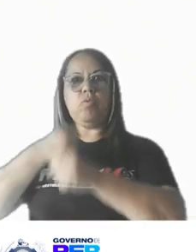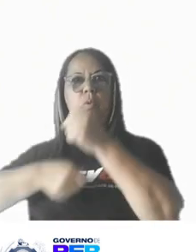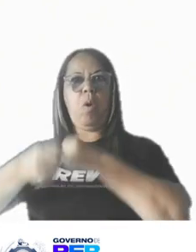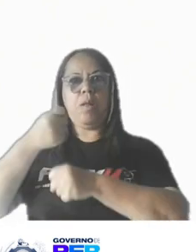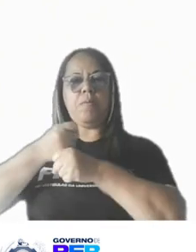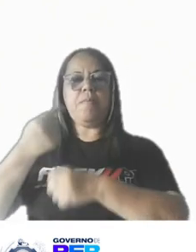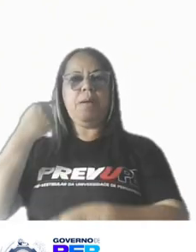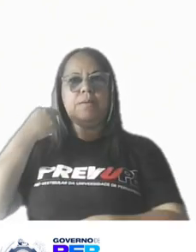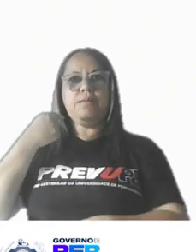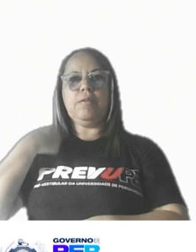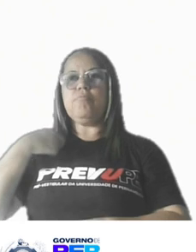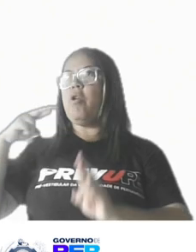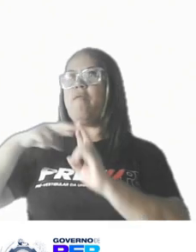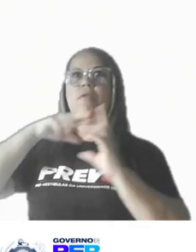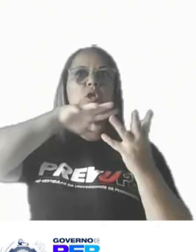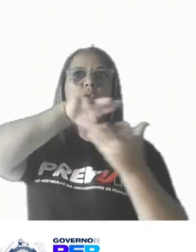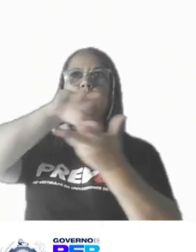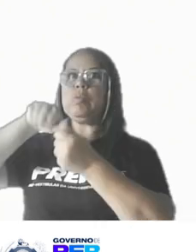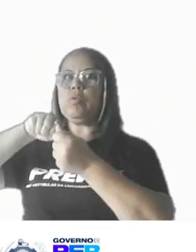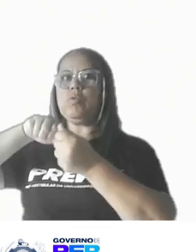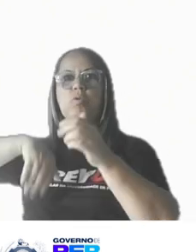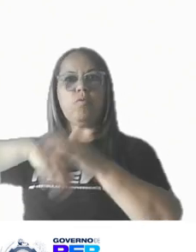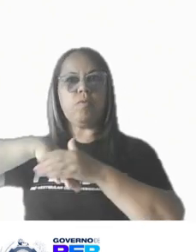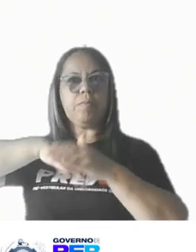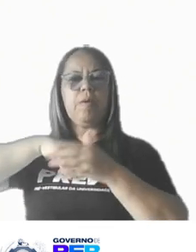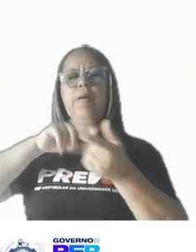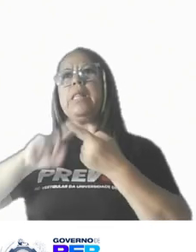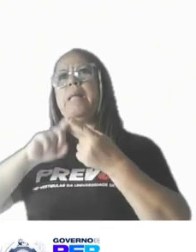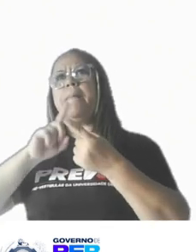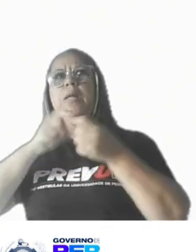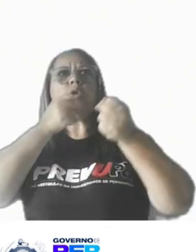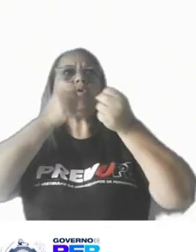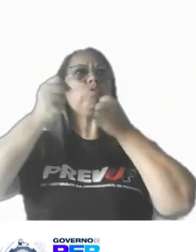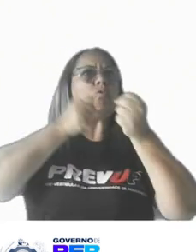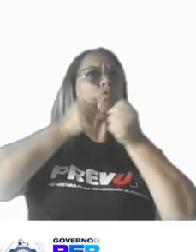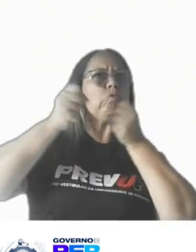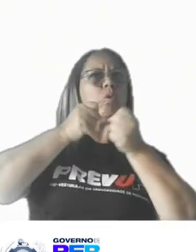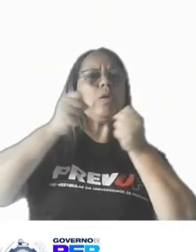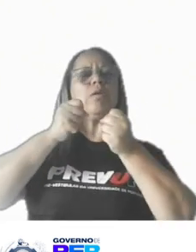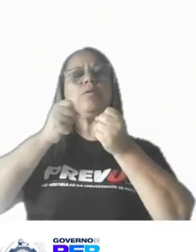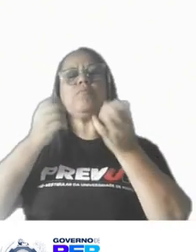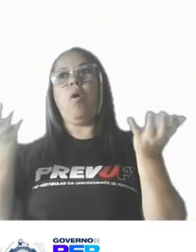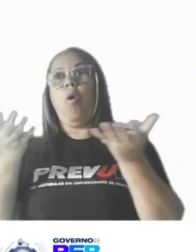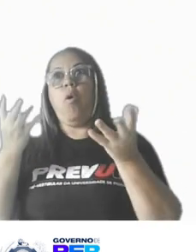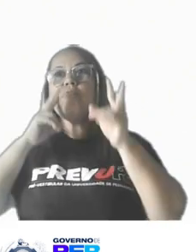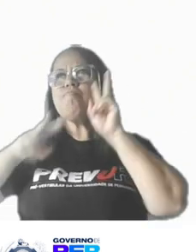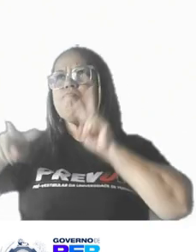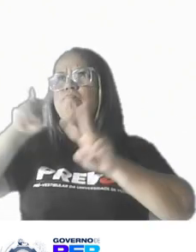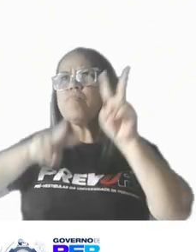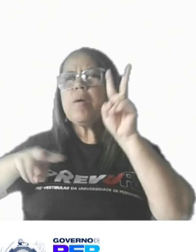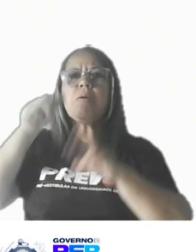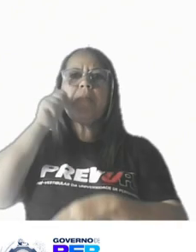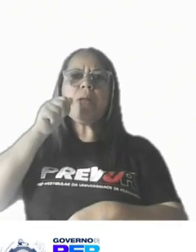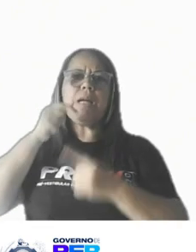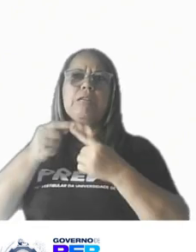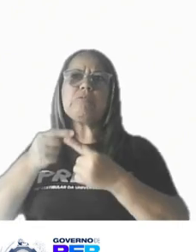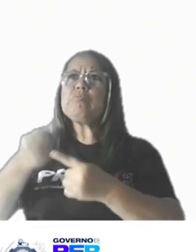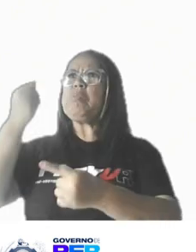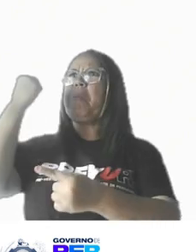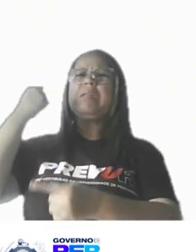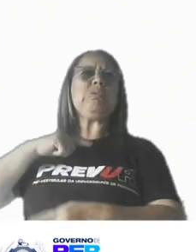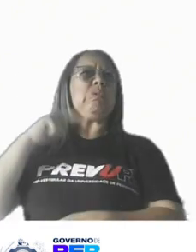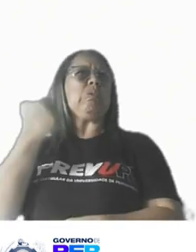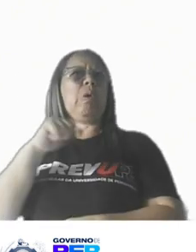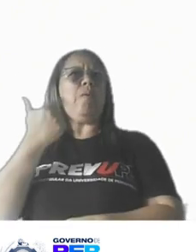referência para o mundo todo. Não só no futebol, mas no jornalismo também. Hoje vemos mulheres aqui, o que não tinha